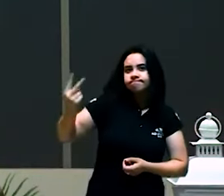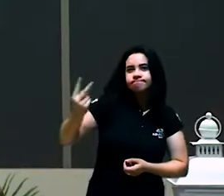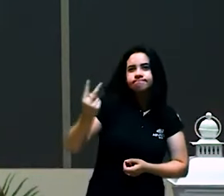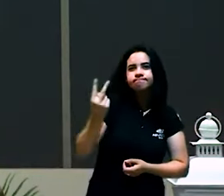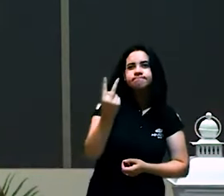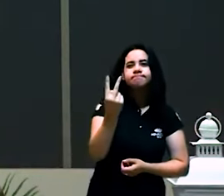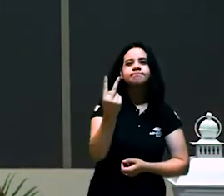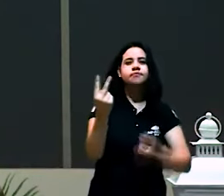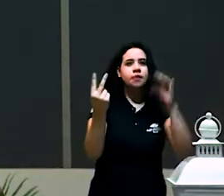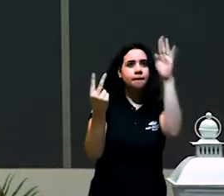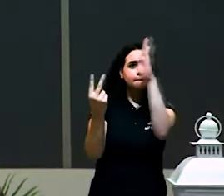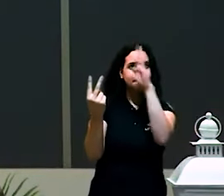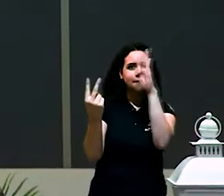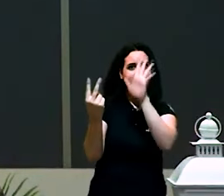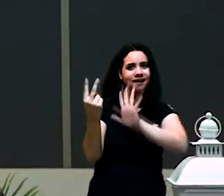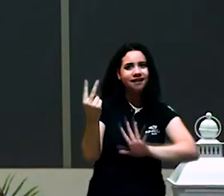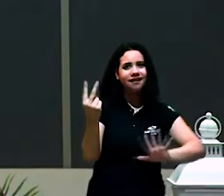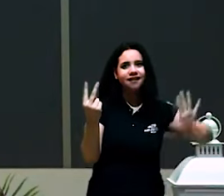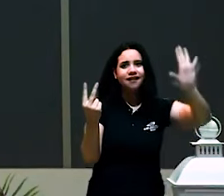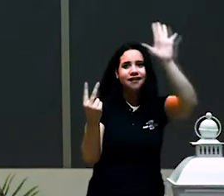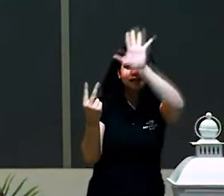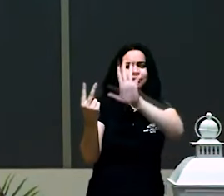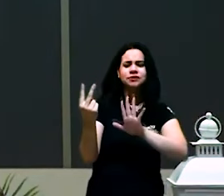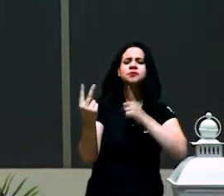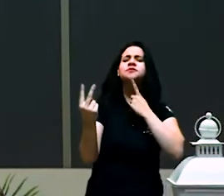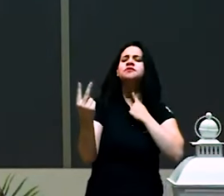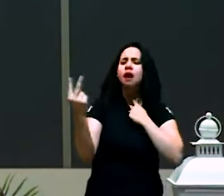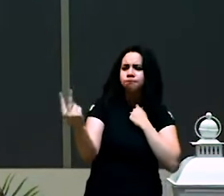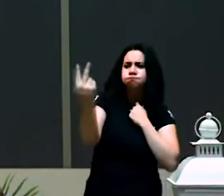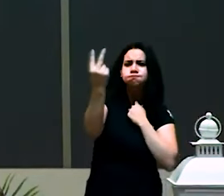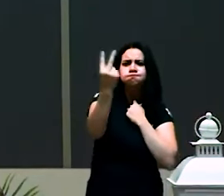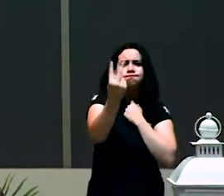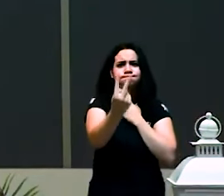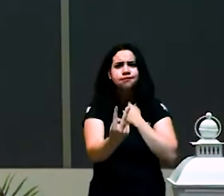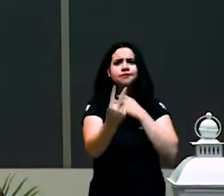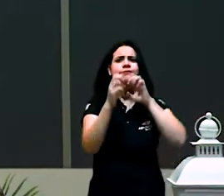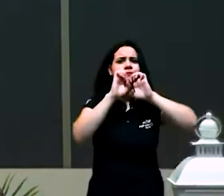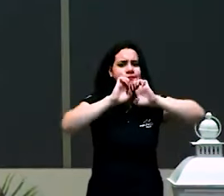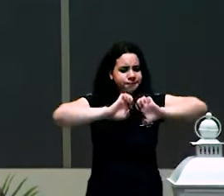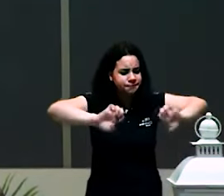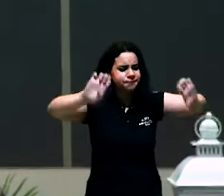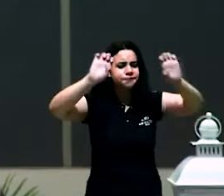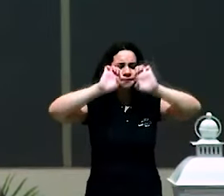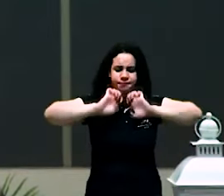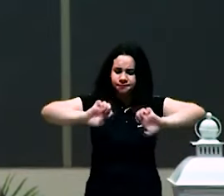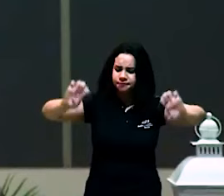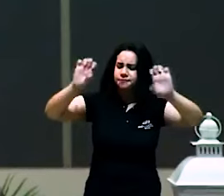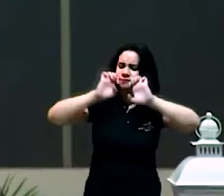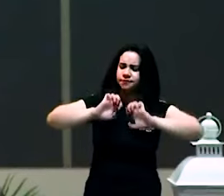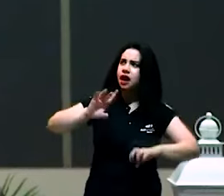com destino de trazer o Evangelho para esta nação. E graças a Deus que chegaram com o